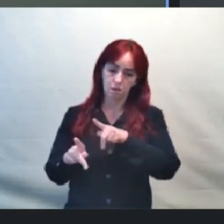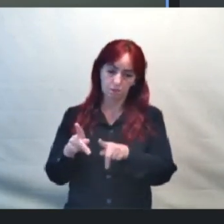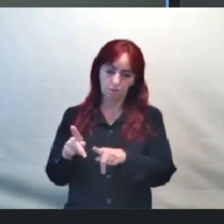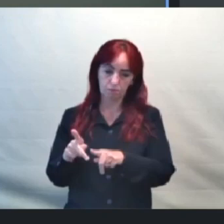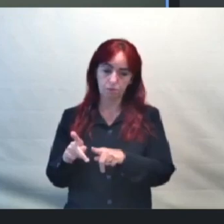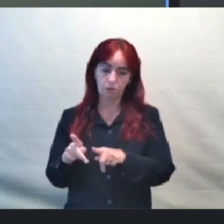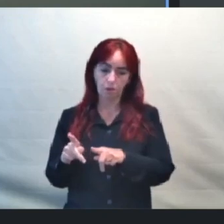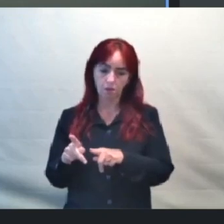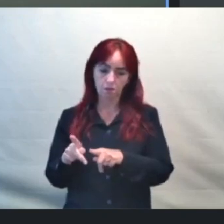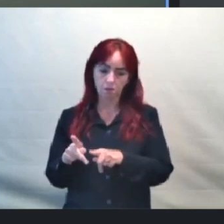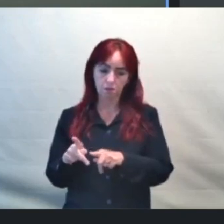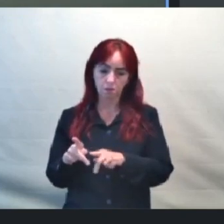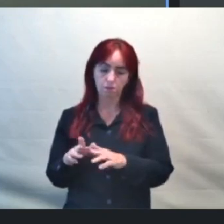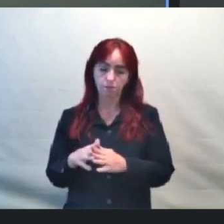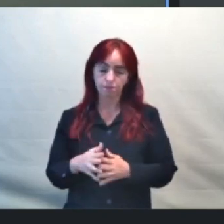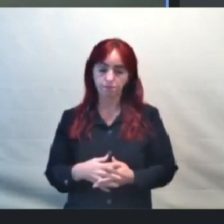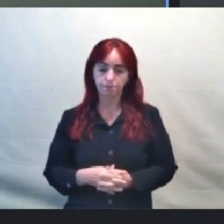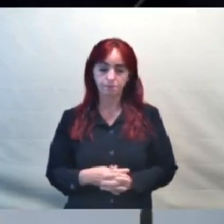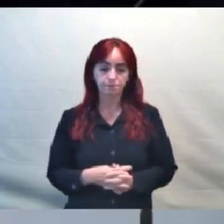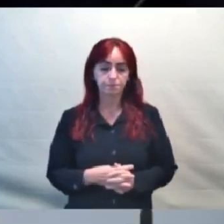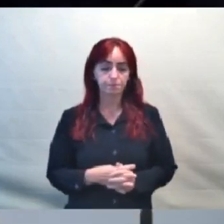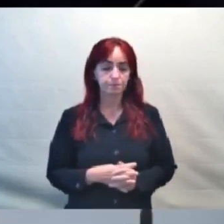precisa de atenção da prefeitura.